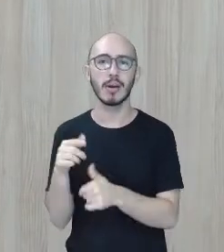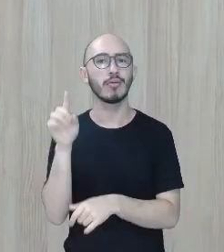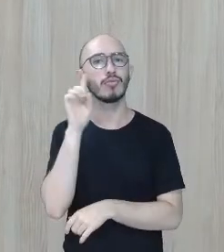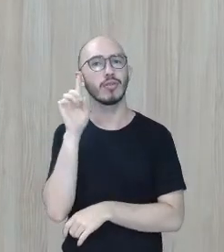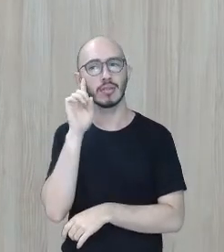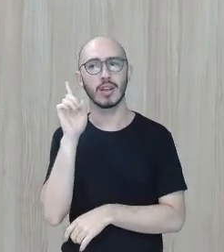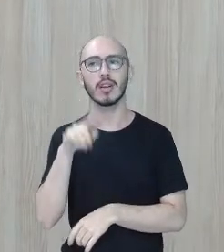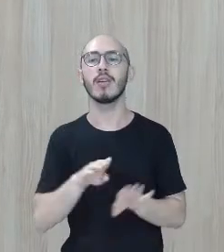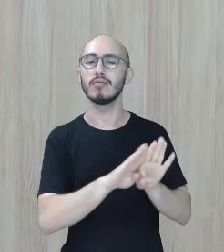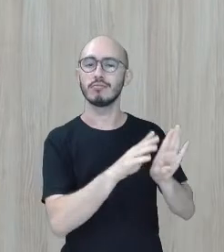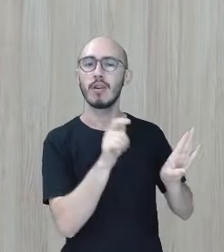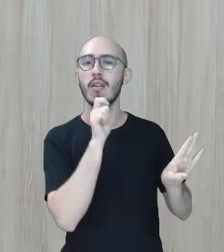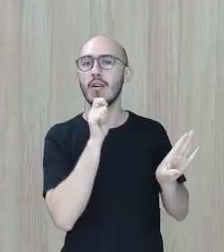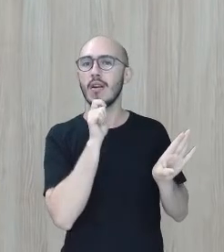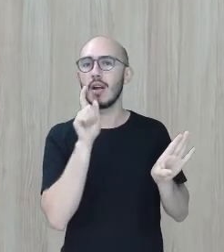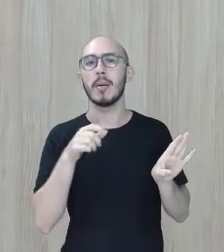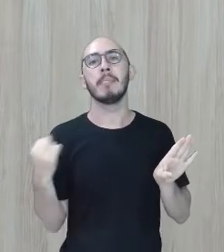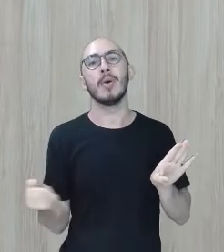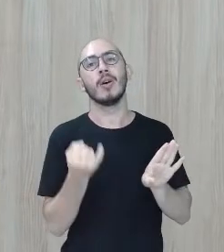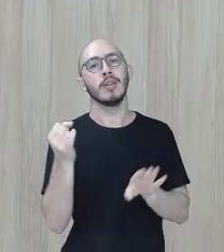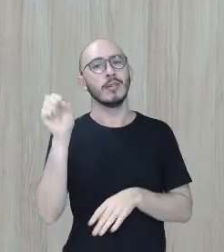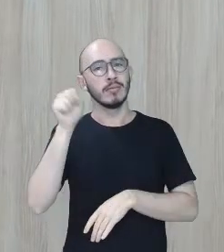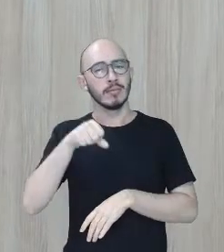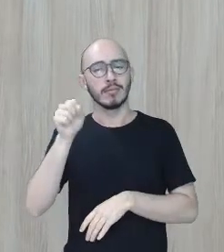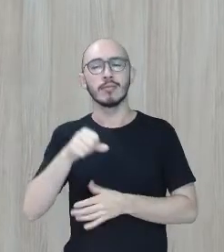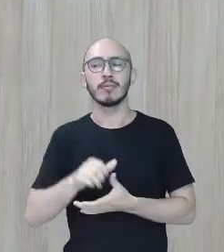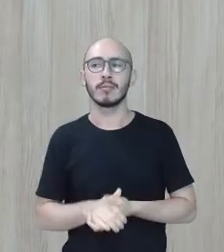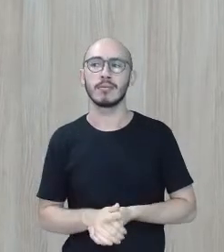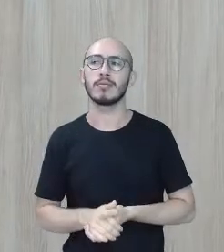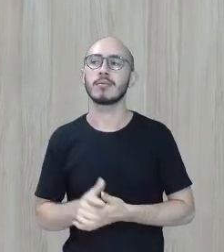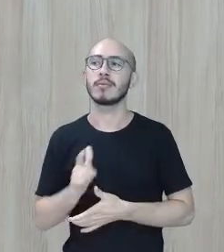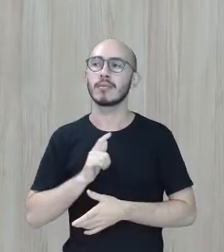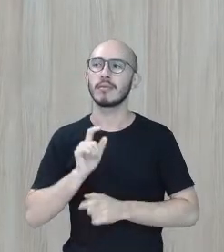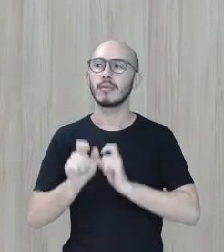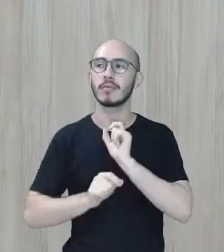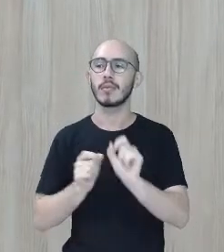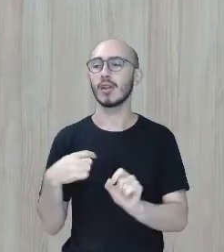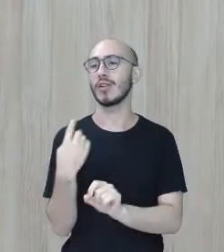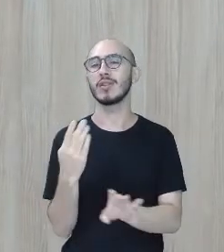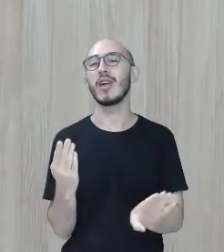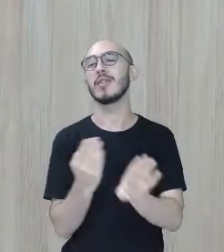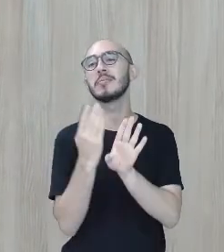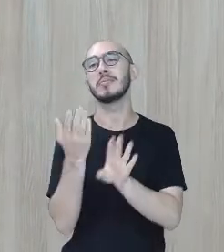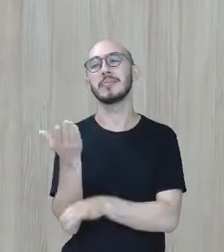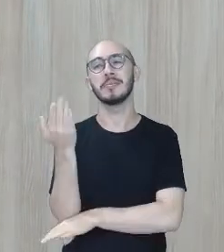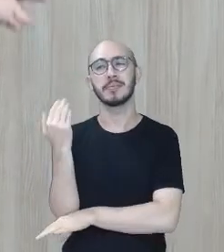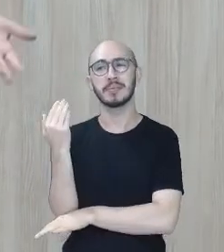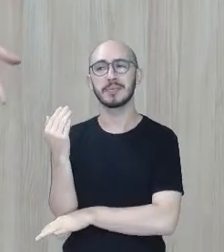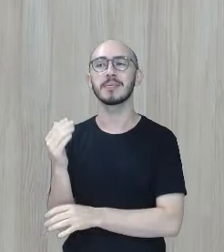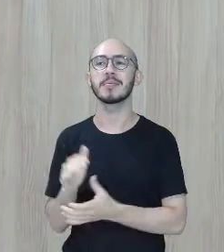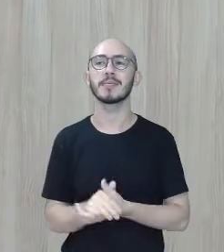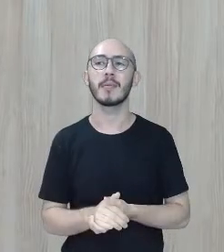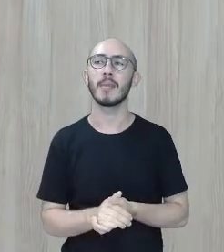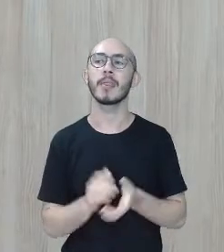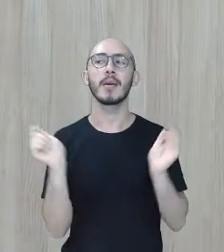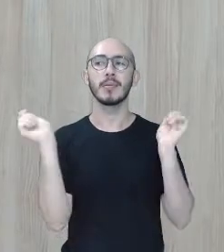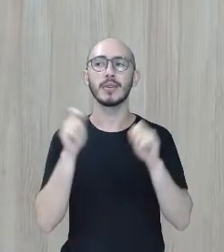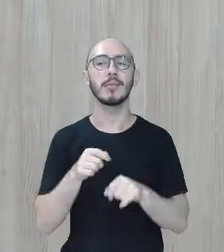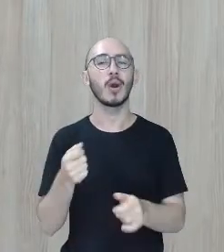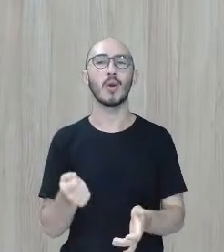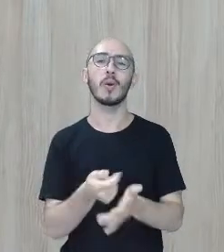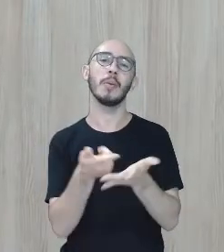geladeira também um eletrodoméstico muito importante, com essa descoberta que nós tivemos, né, que nós temos e podemos comprar